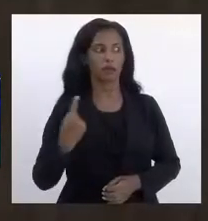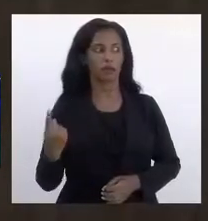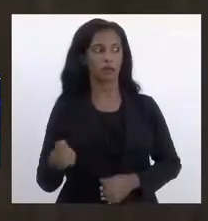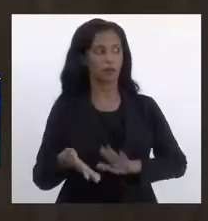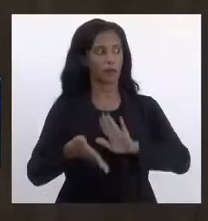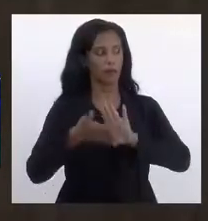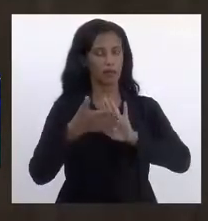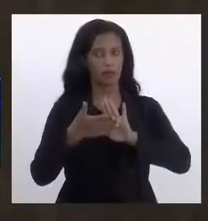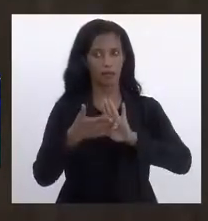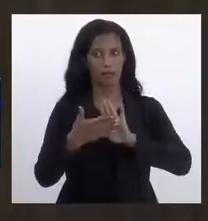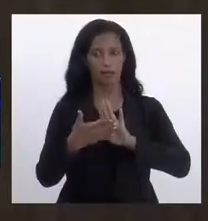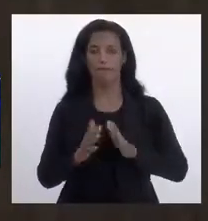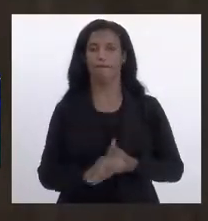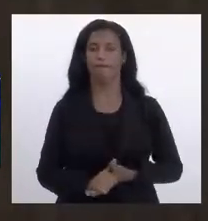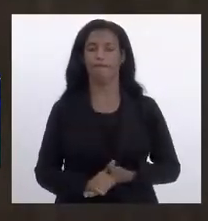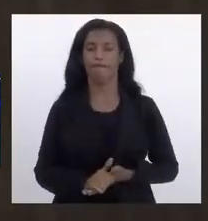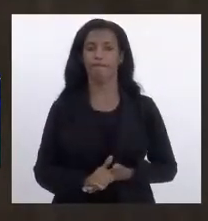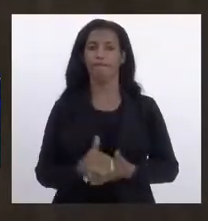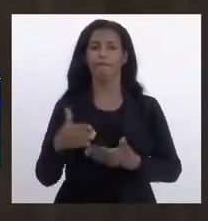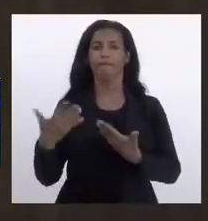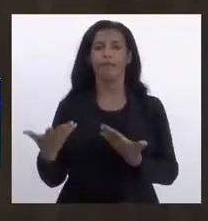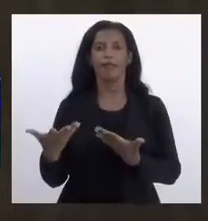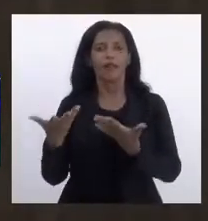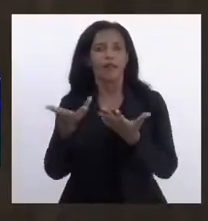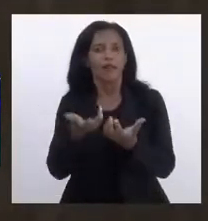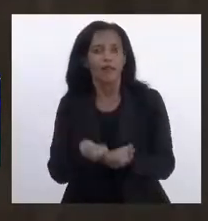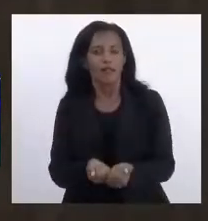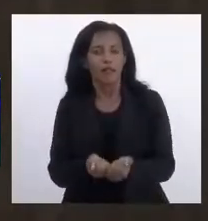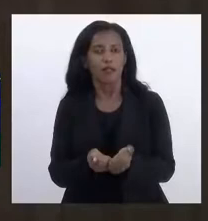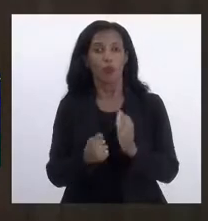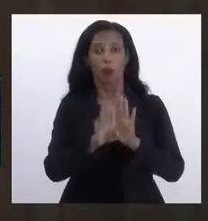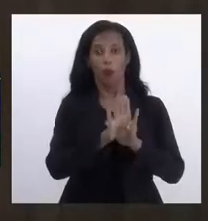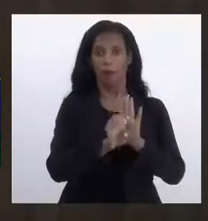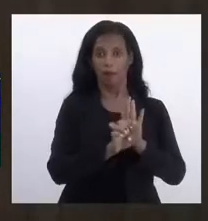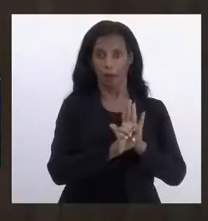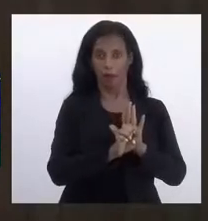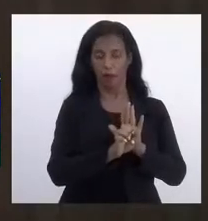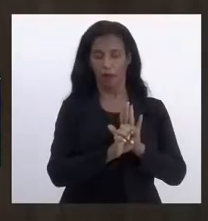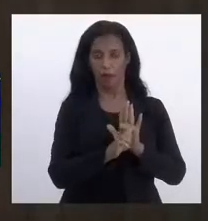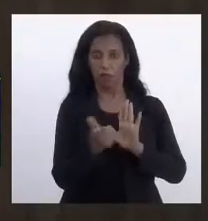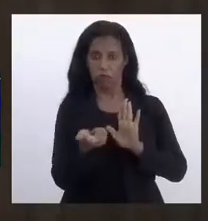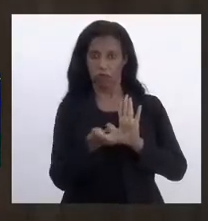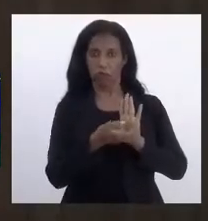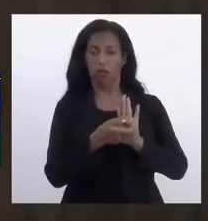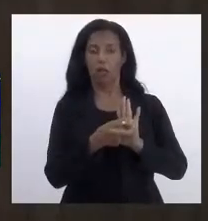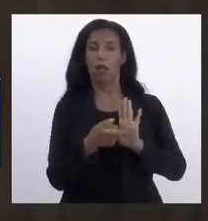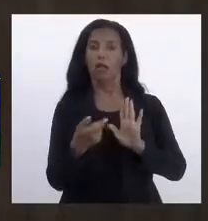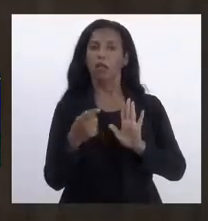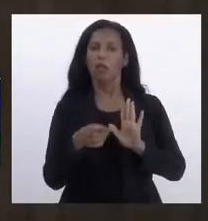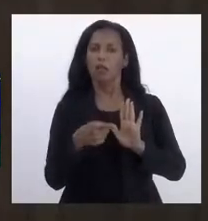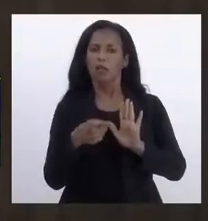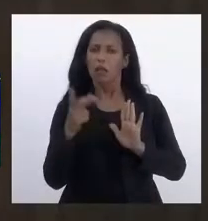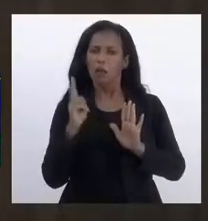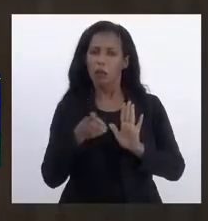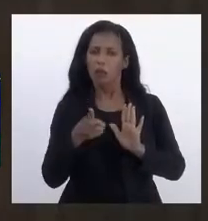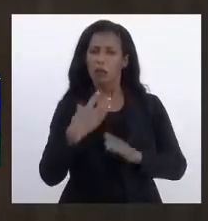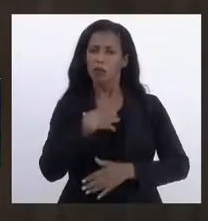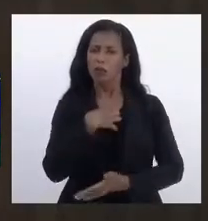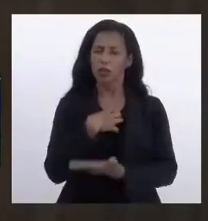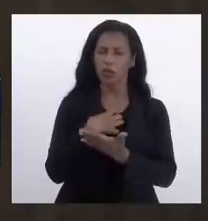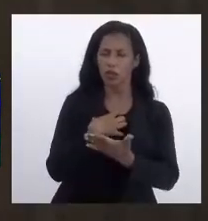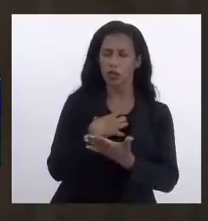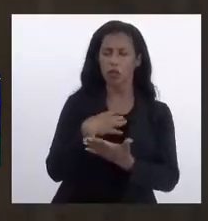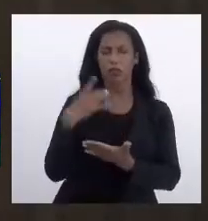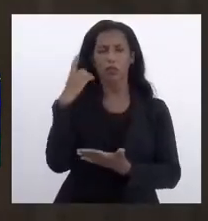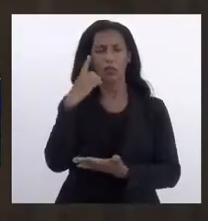nosso parecer, ele é favorável com uma emenda que a gente, no mesmo sentido, talvez,